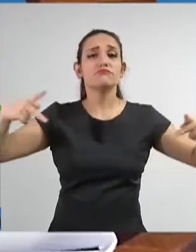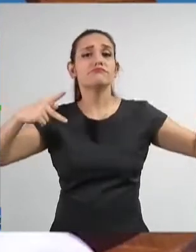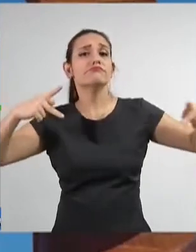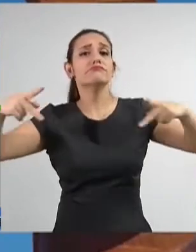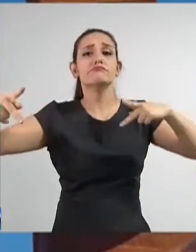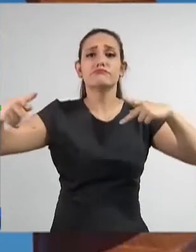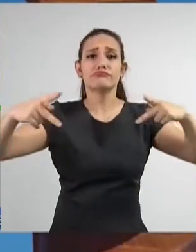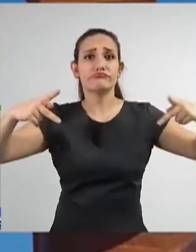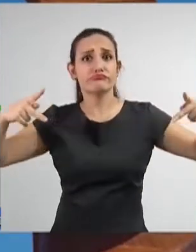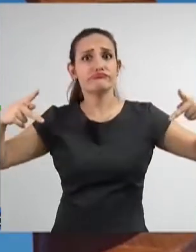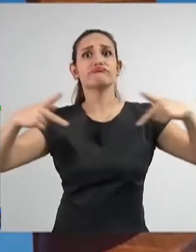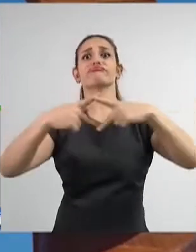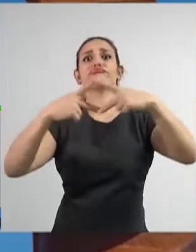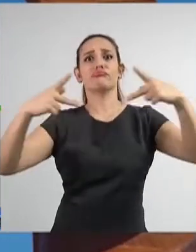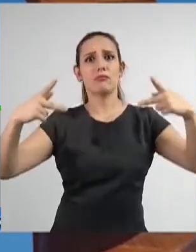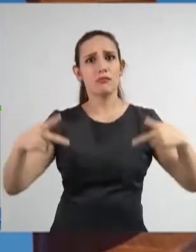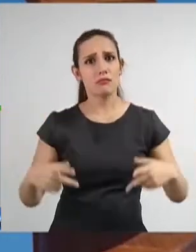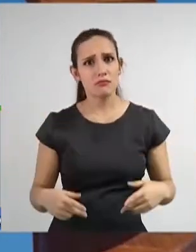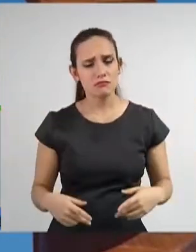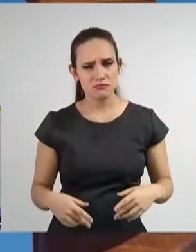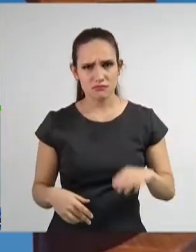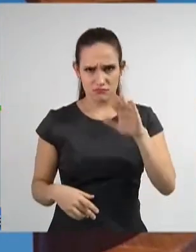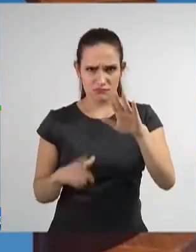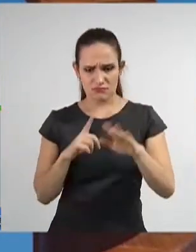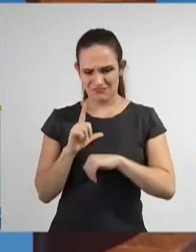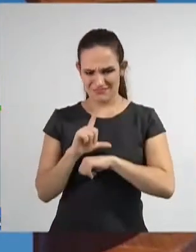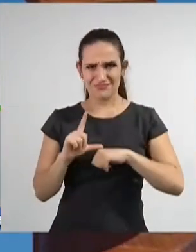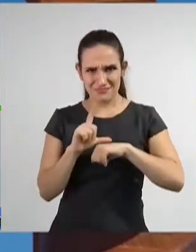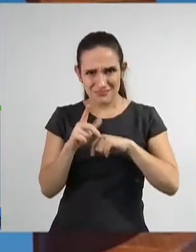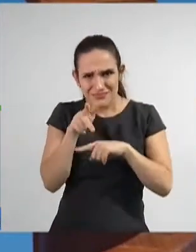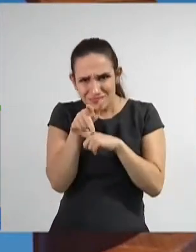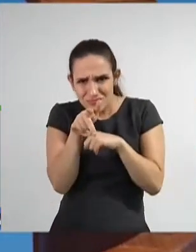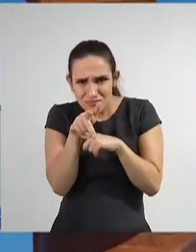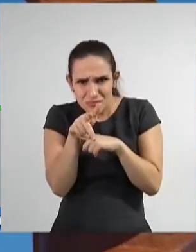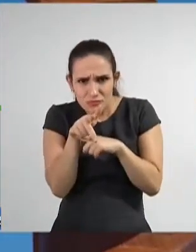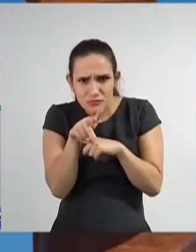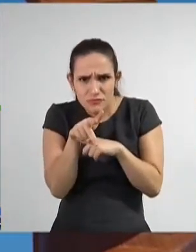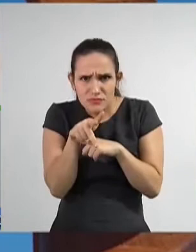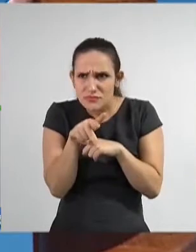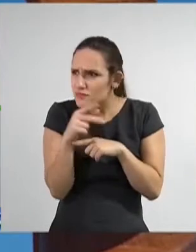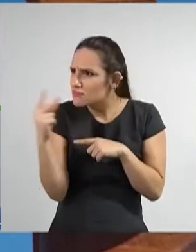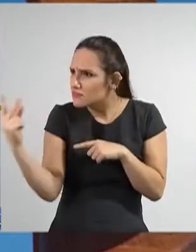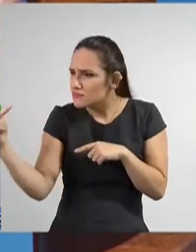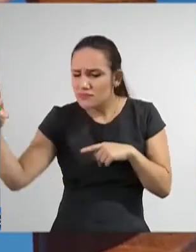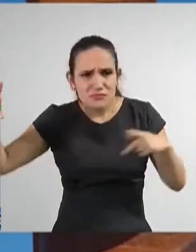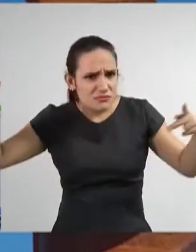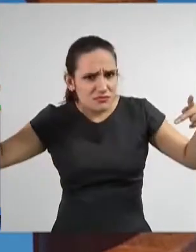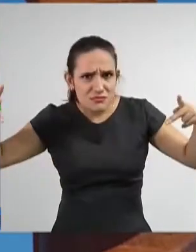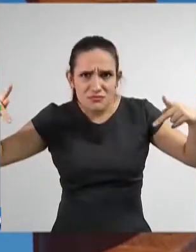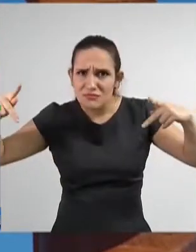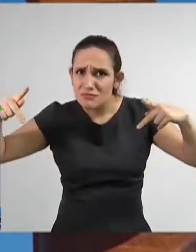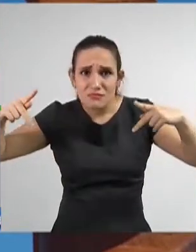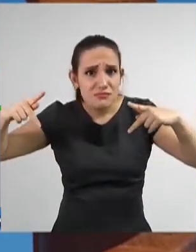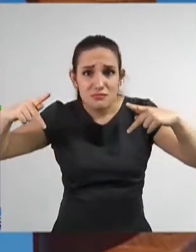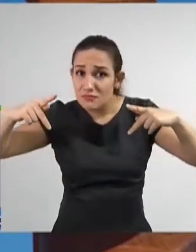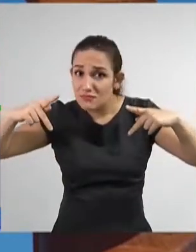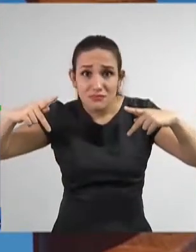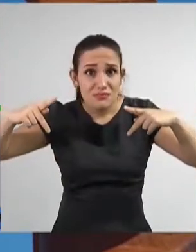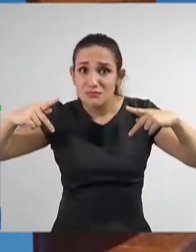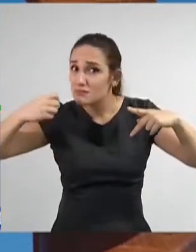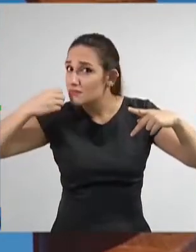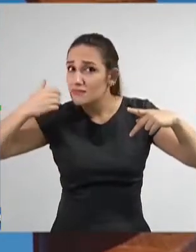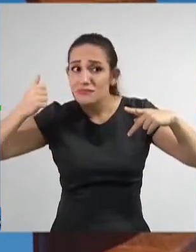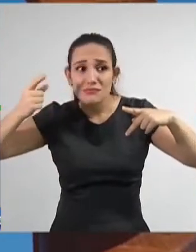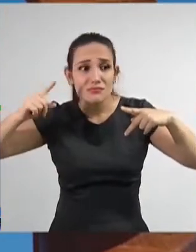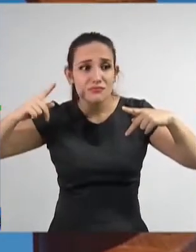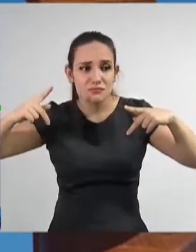batida. Então, as câmeras mostram que os motociclistas, ambos com as suas motos, não estavam em